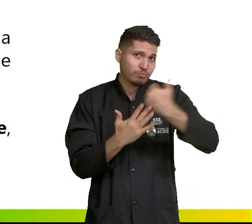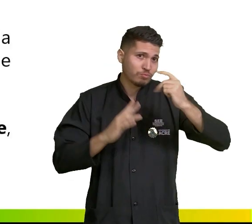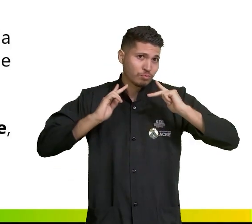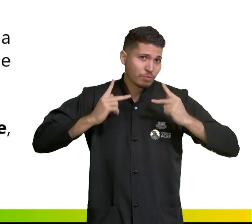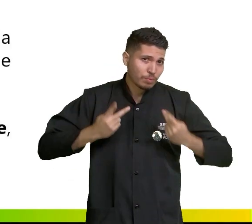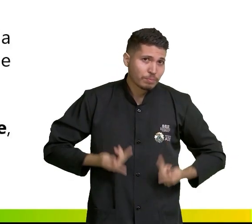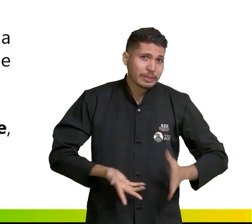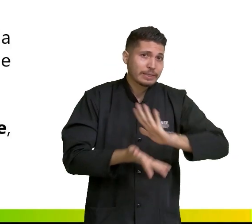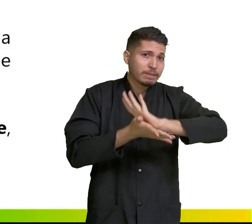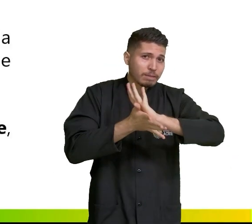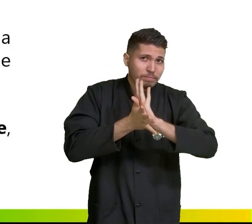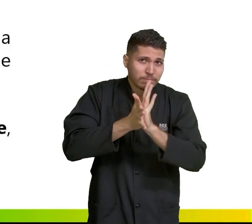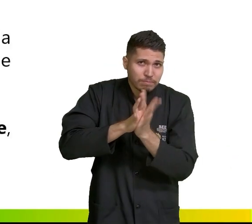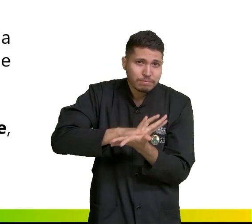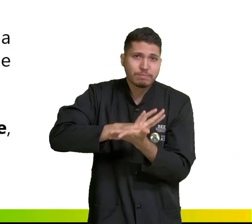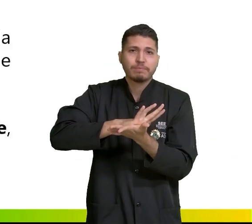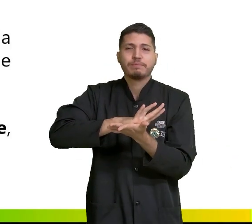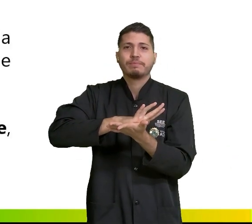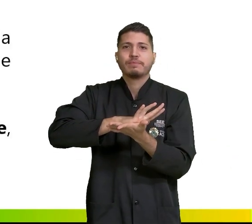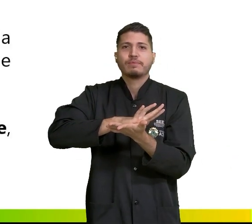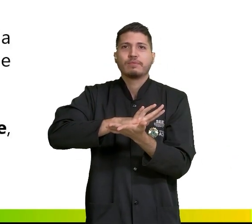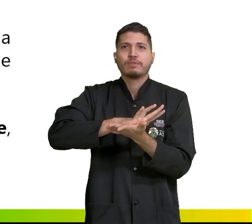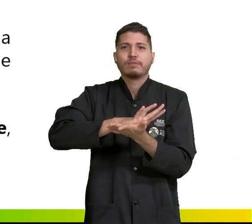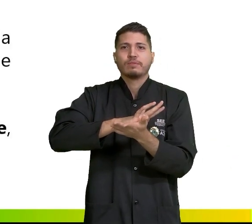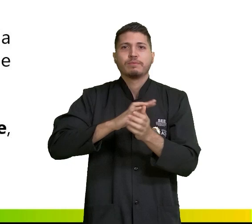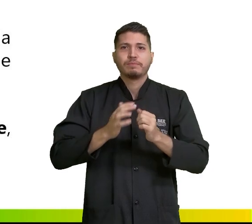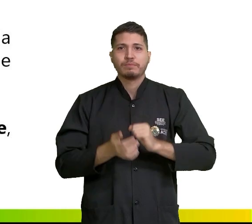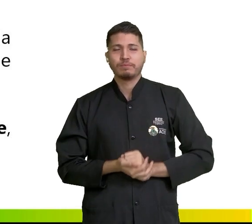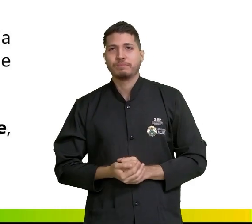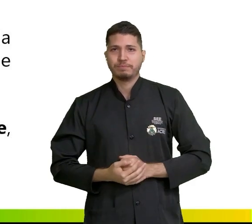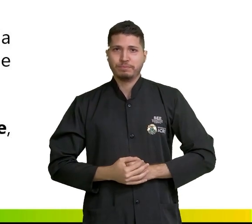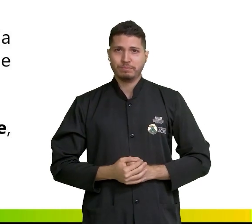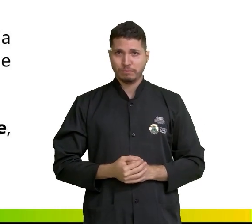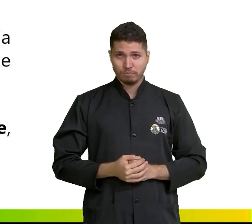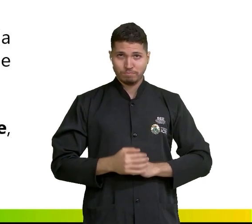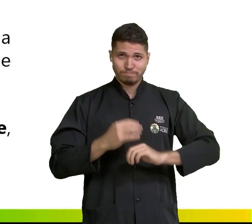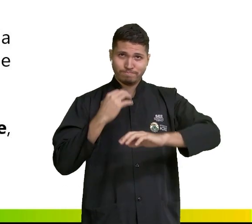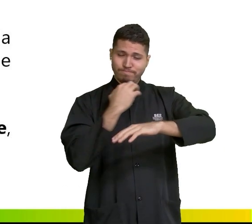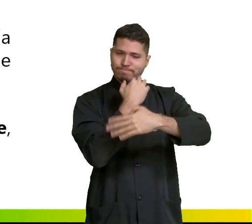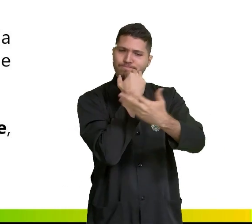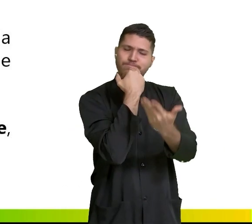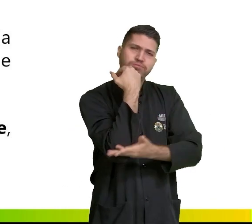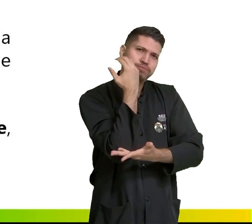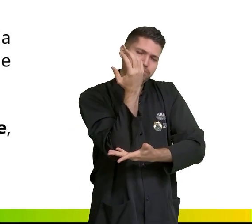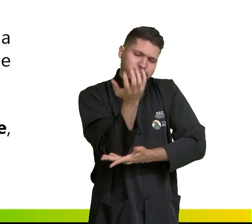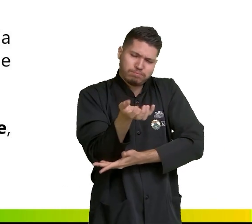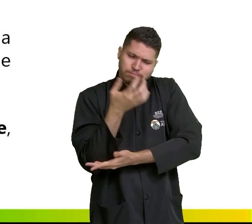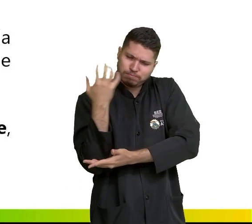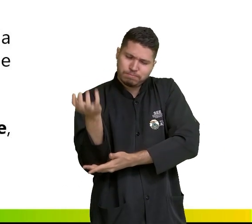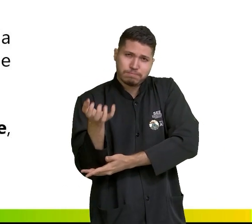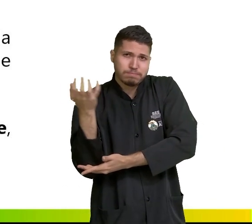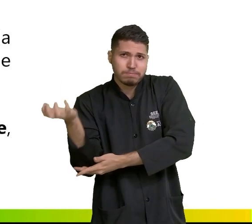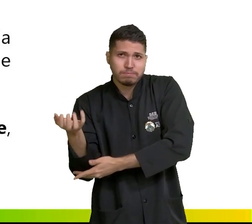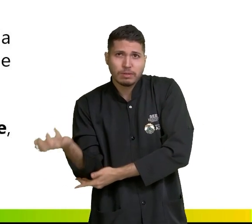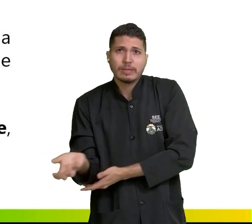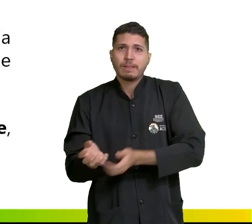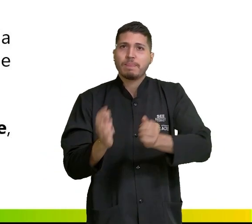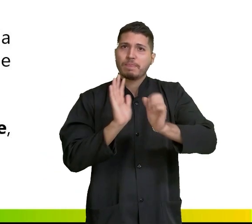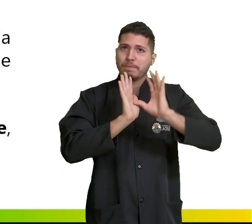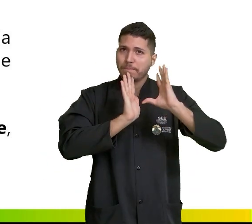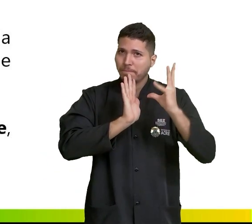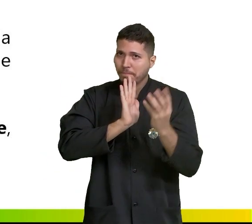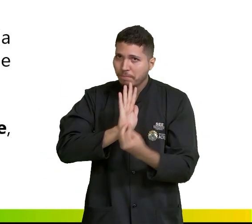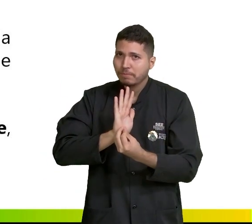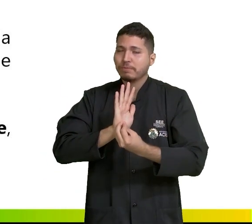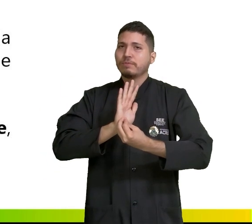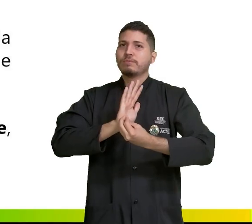formas de degradação mais comuns no Brasil? O desmatamento, especialmente aqui na Amazônia, no Cerrado e também na